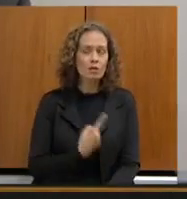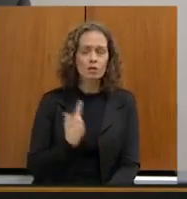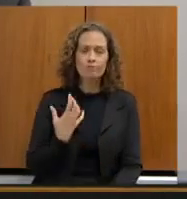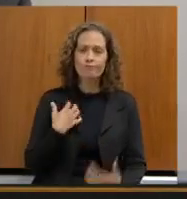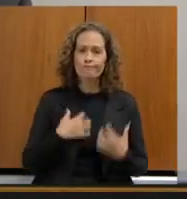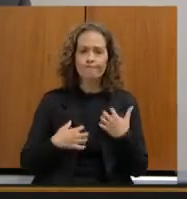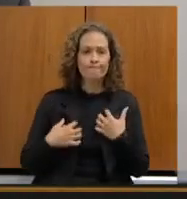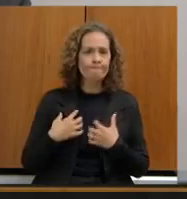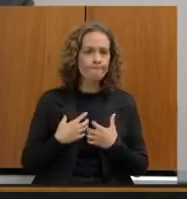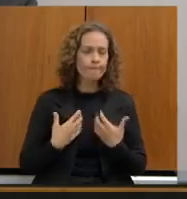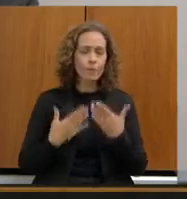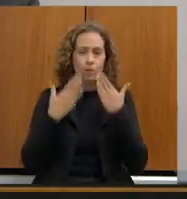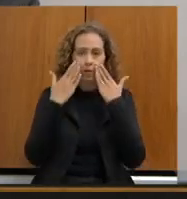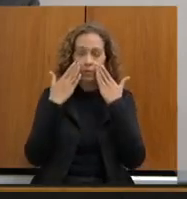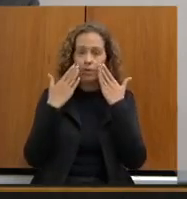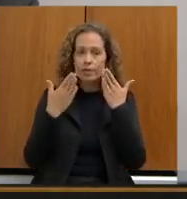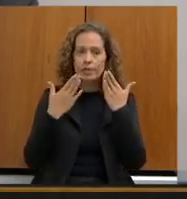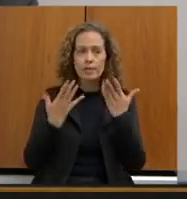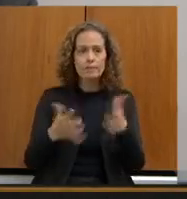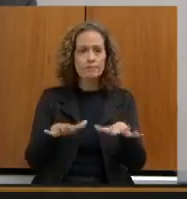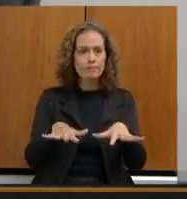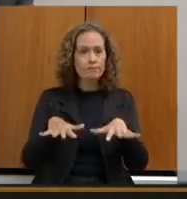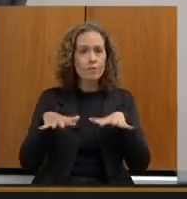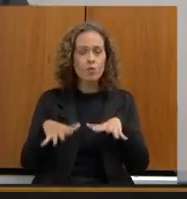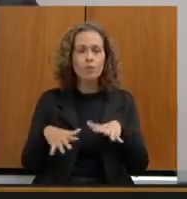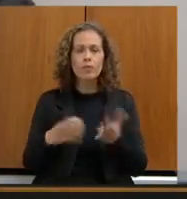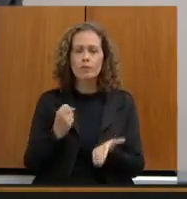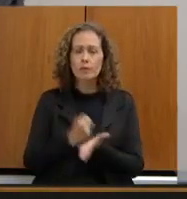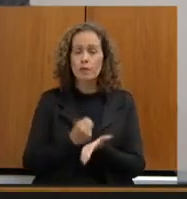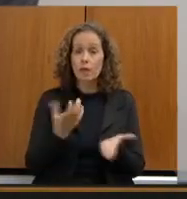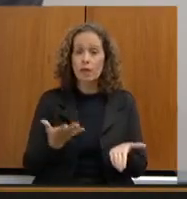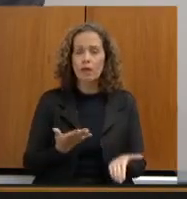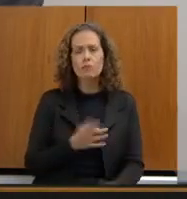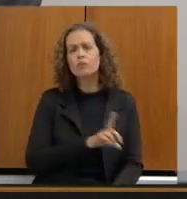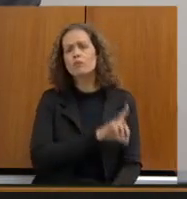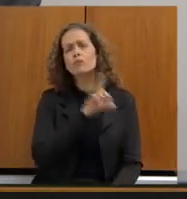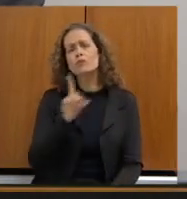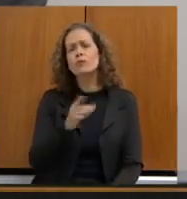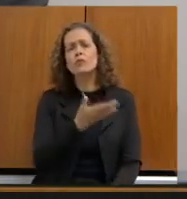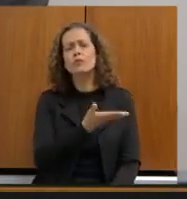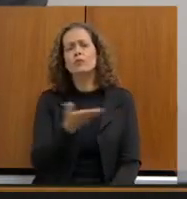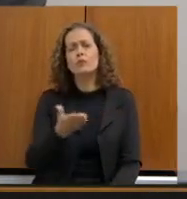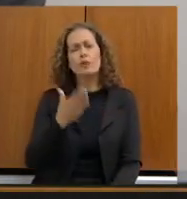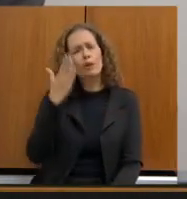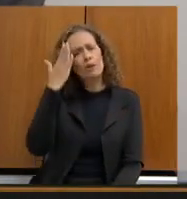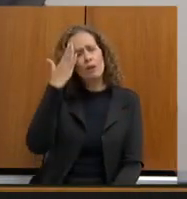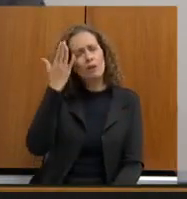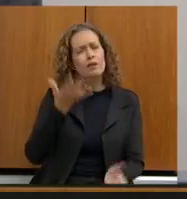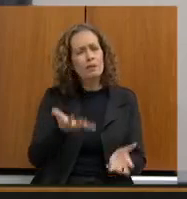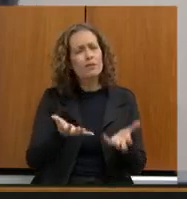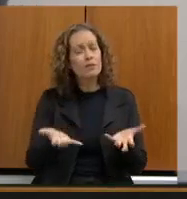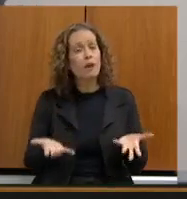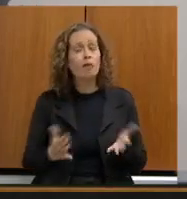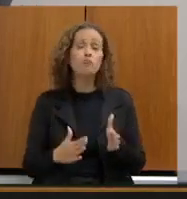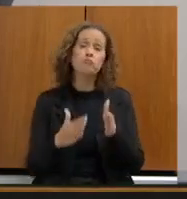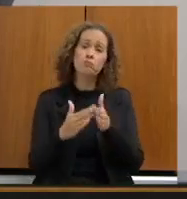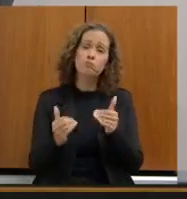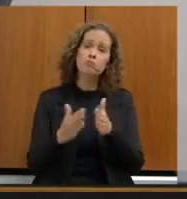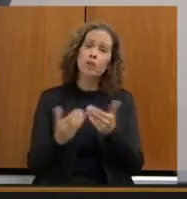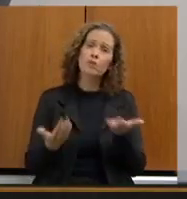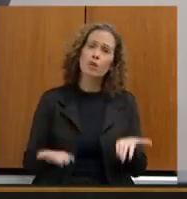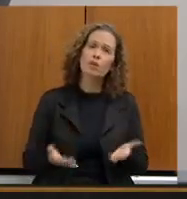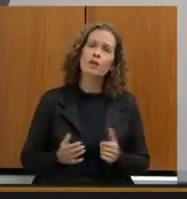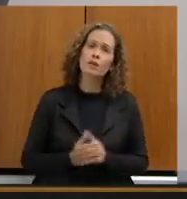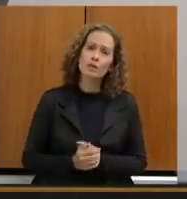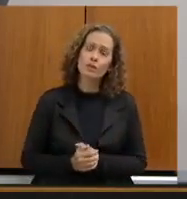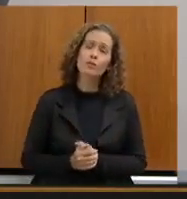um audiência pouco está registrada nos anais da sua casa e o dia que você quiser eu peço aqui as